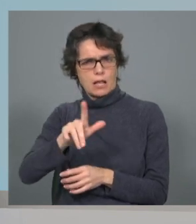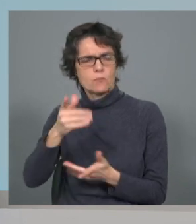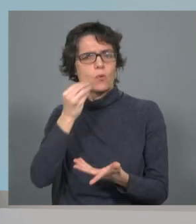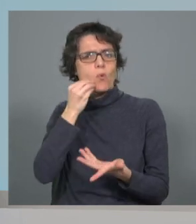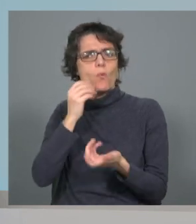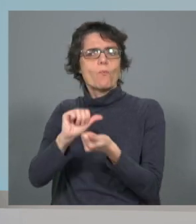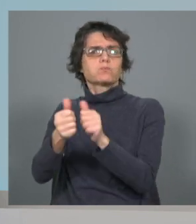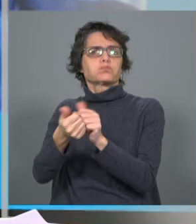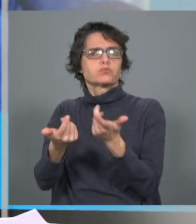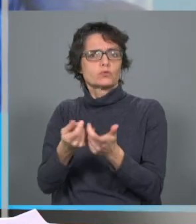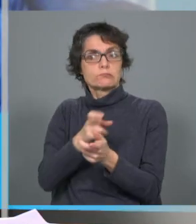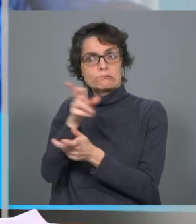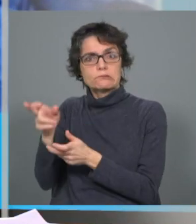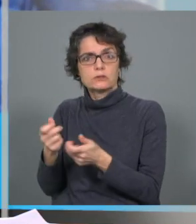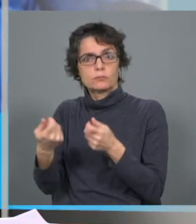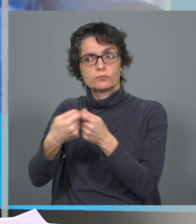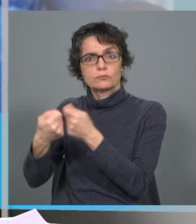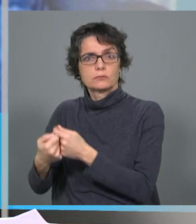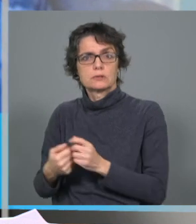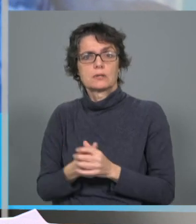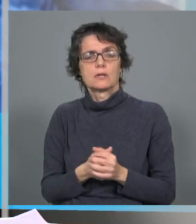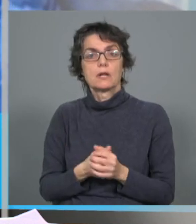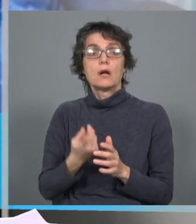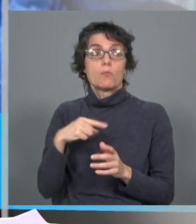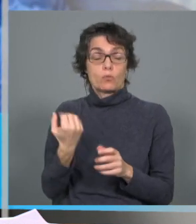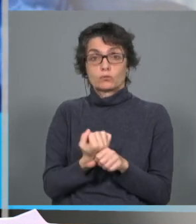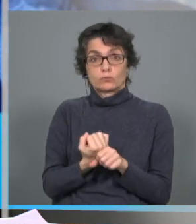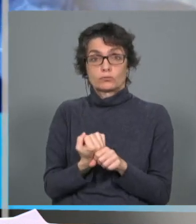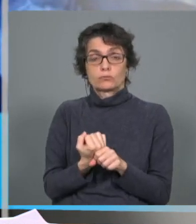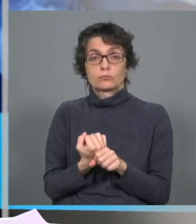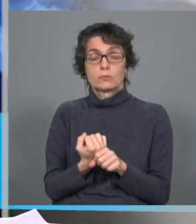pedidos? Foi, como digo, logo ao princípio, o grande foco foi